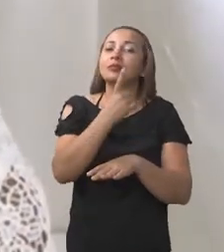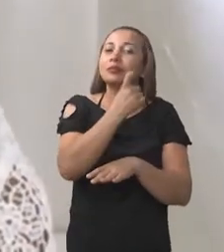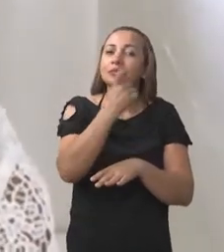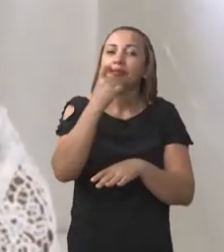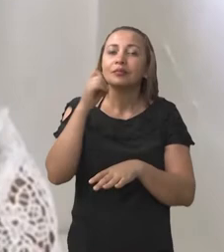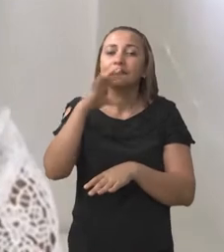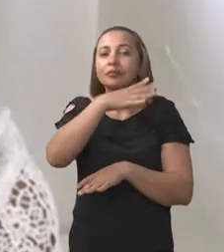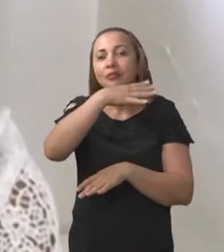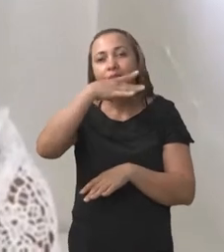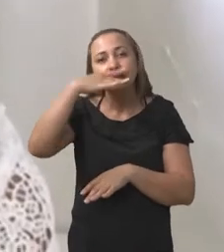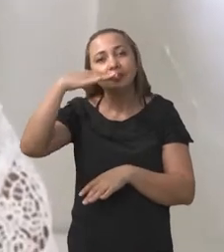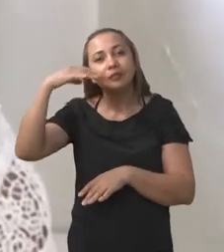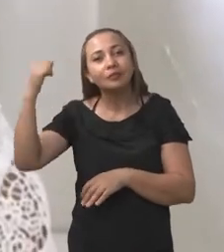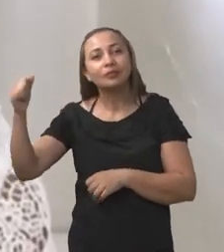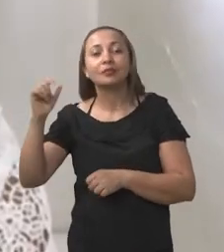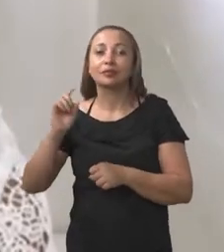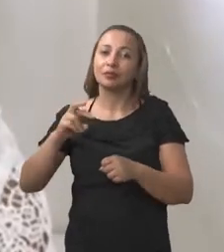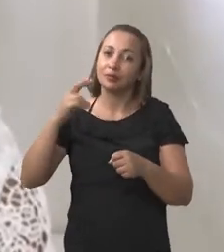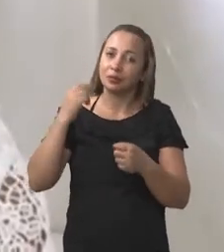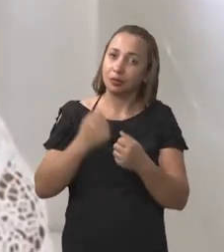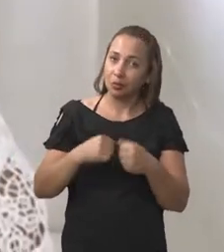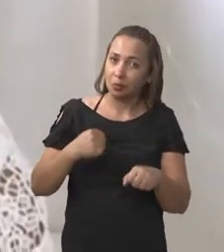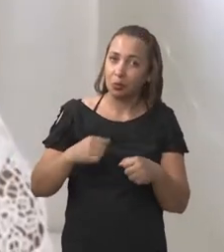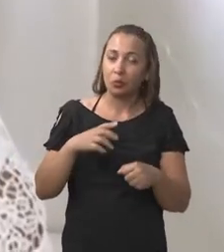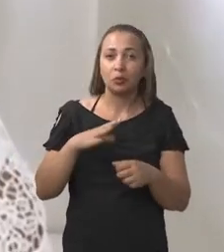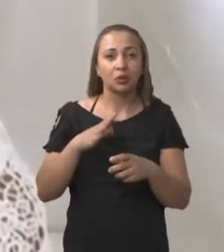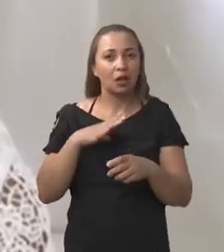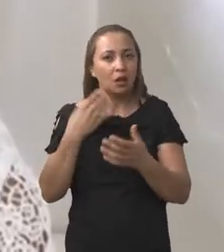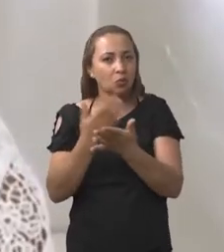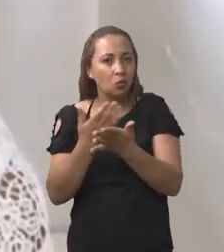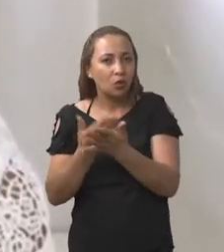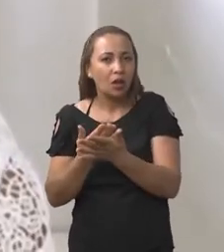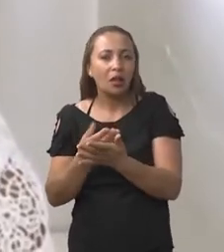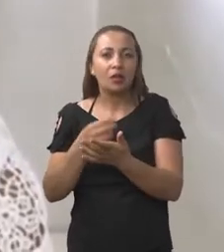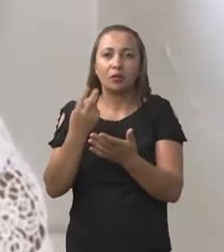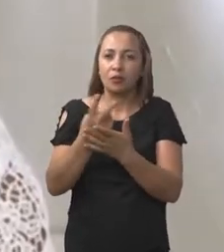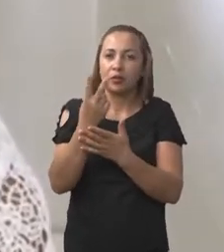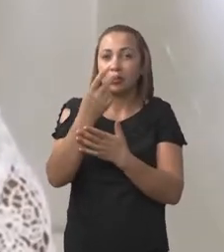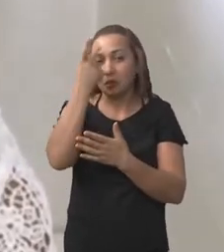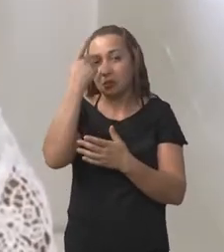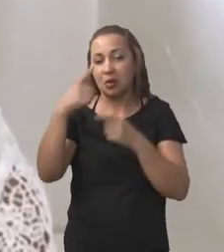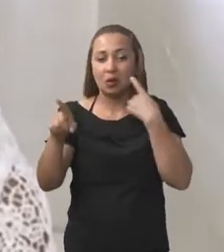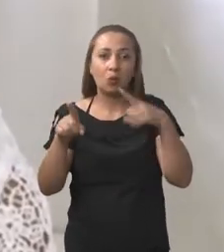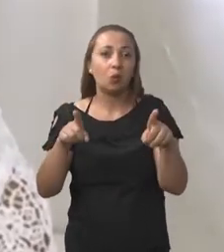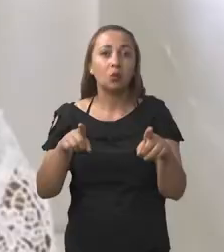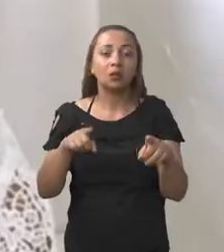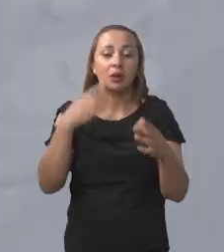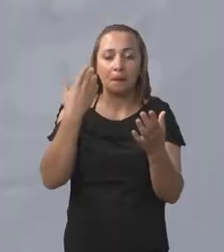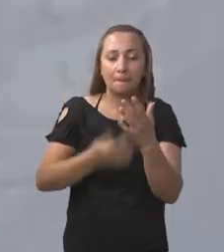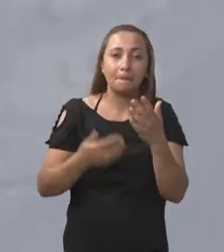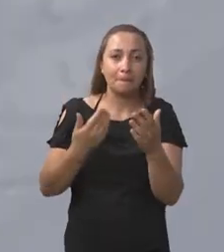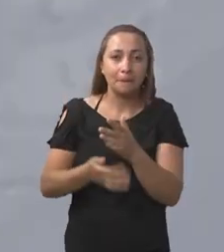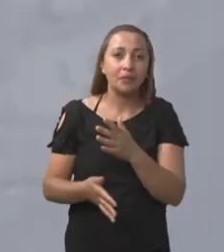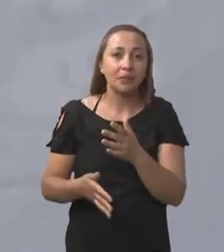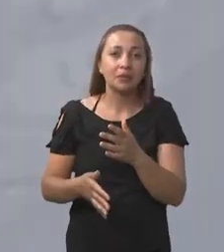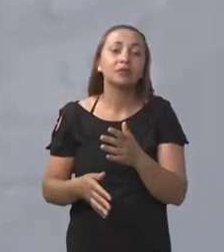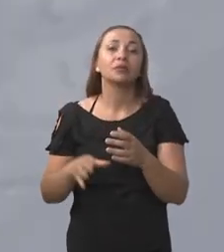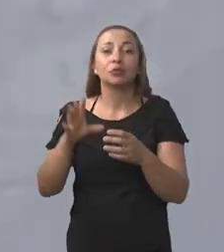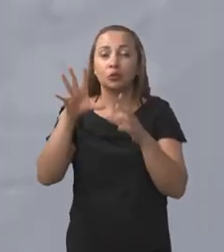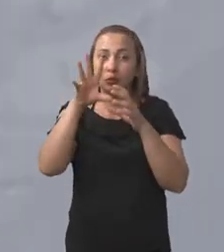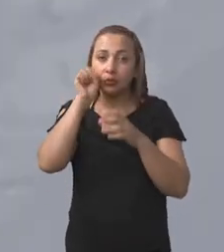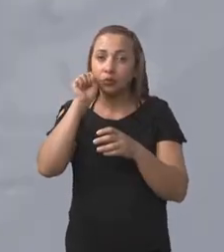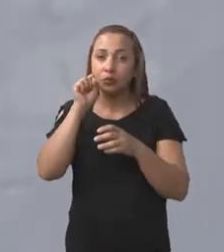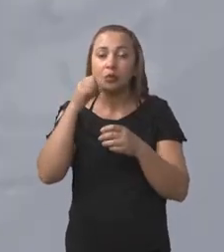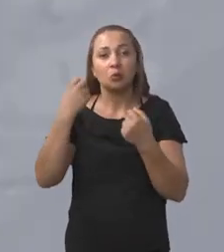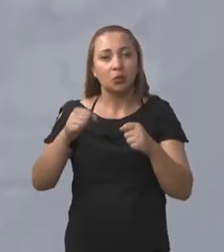essências, que já é validado e estudado para as outras perdas de olfato,